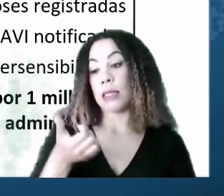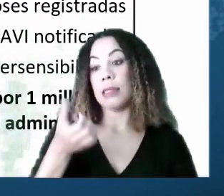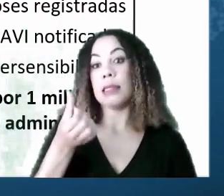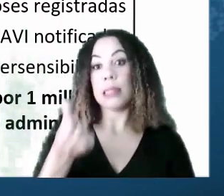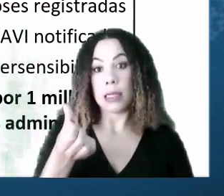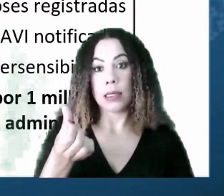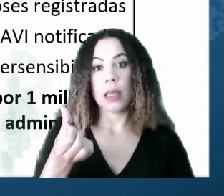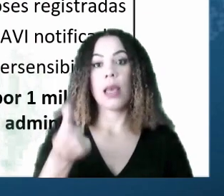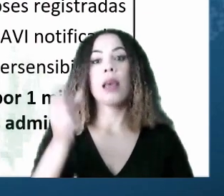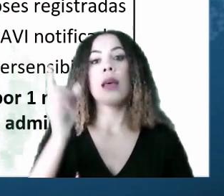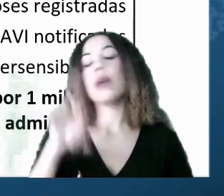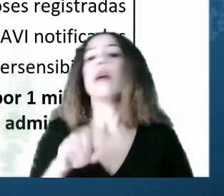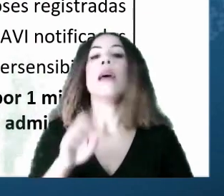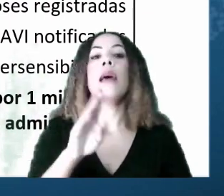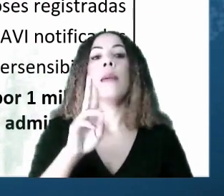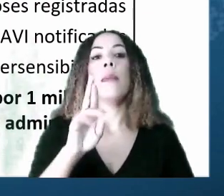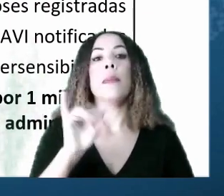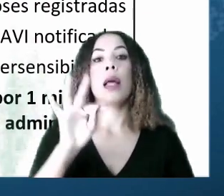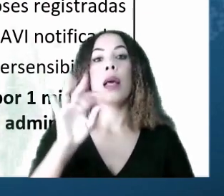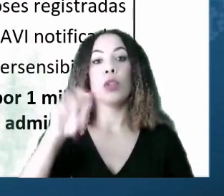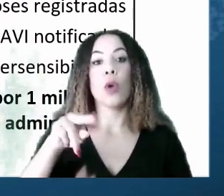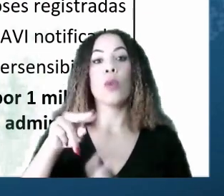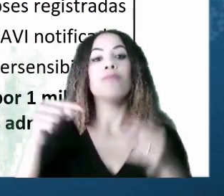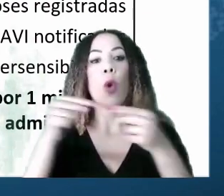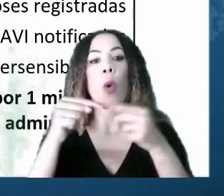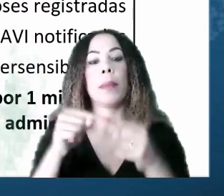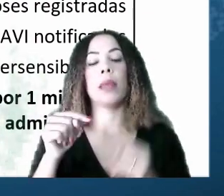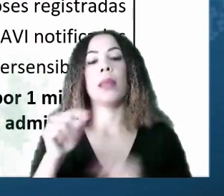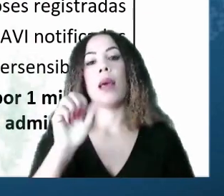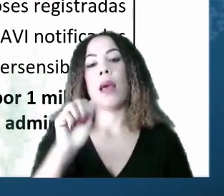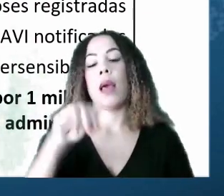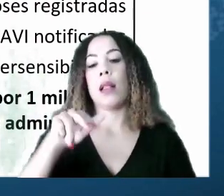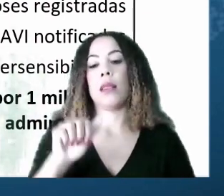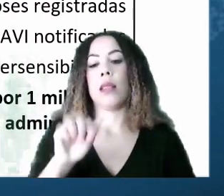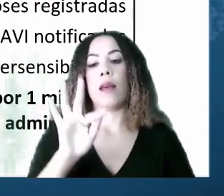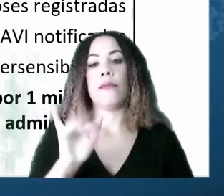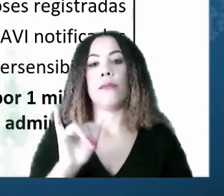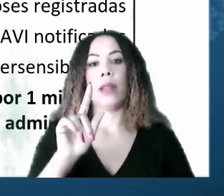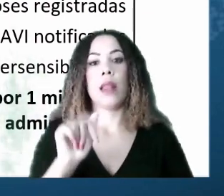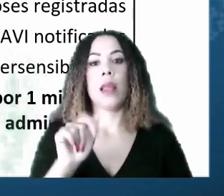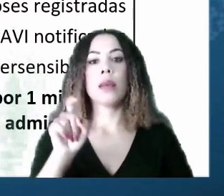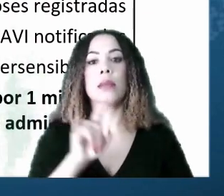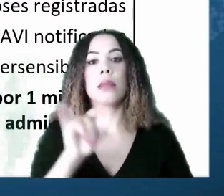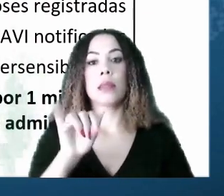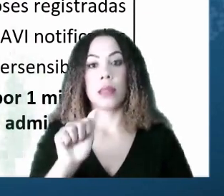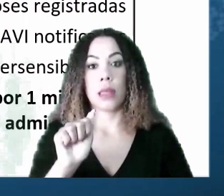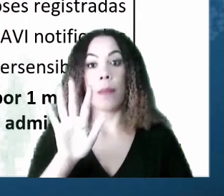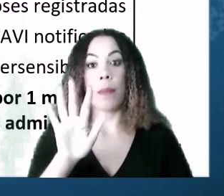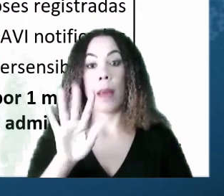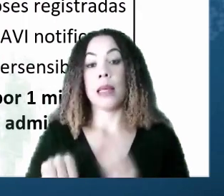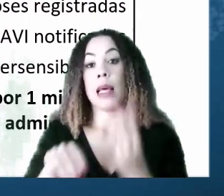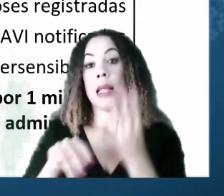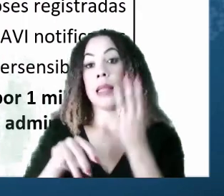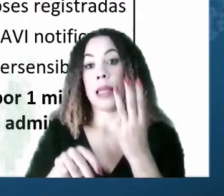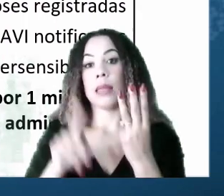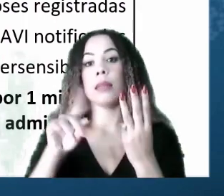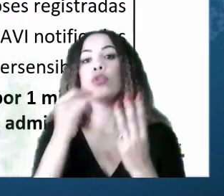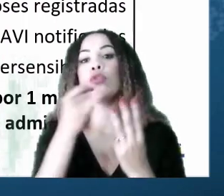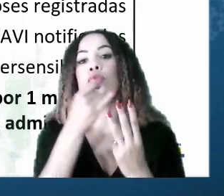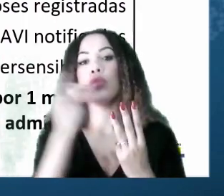da Brighton em anafilaxia. Anafilaxia sendo que desses, 3 eram choque anafilático. Então,